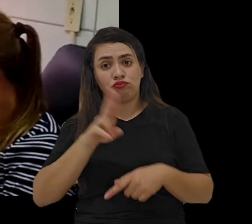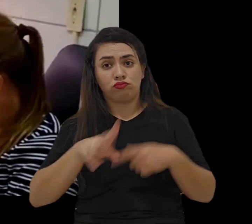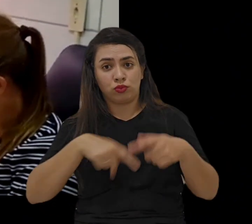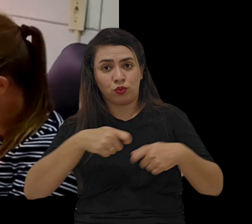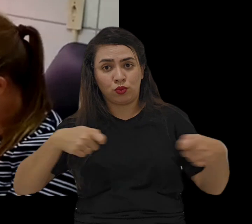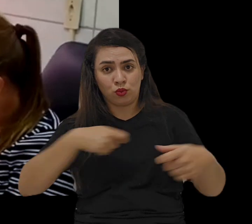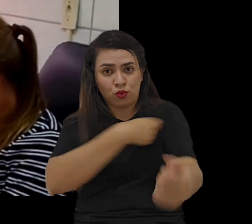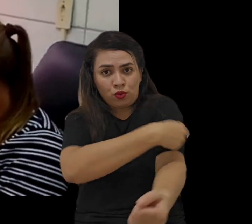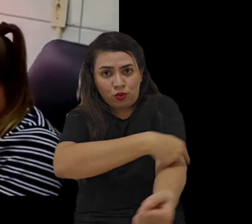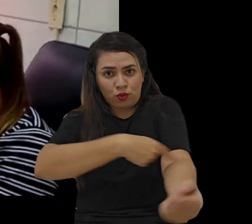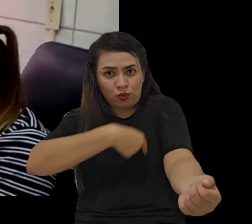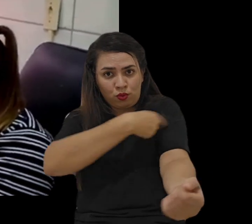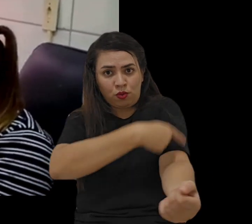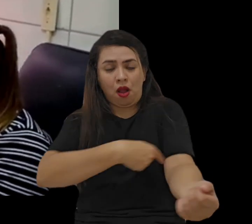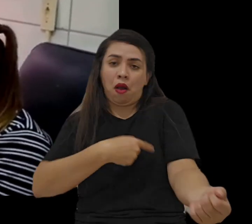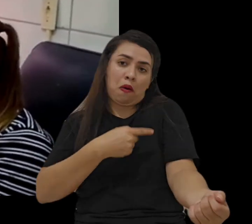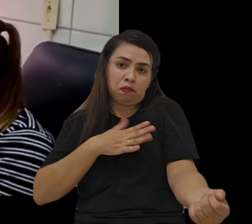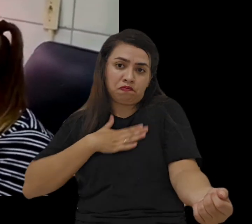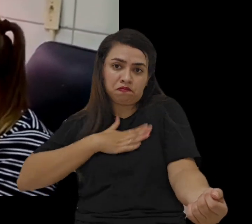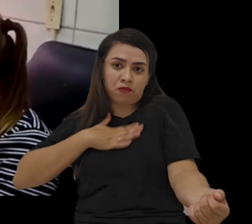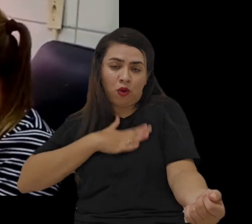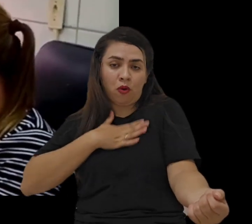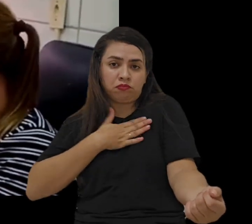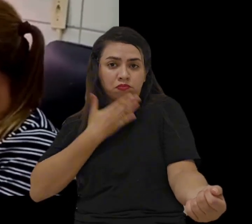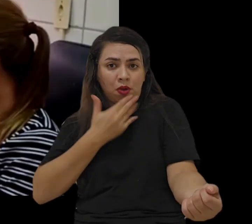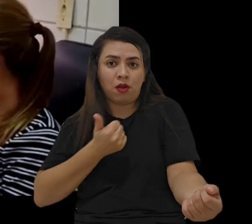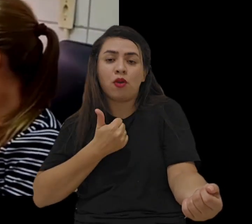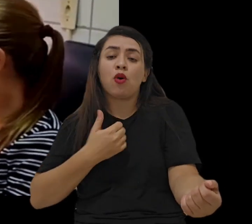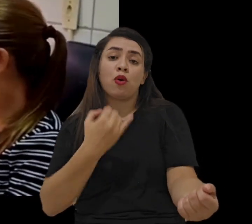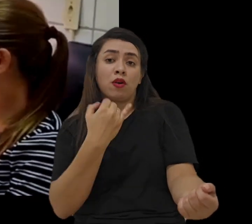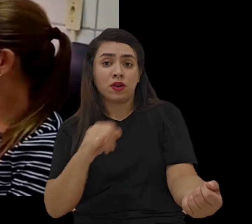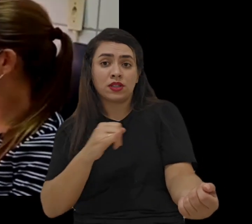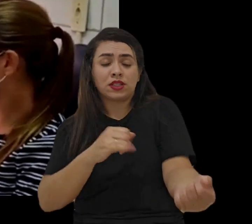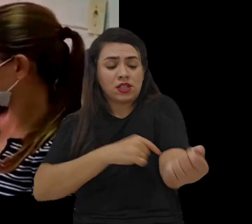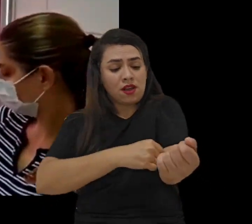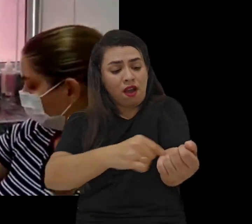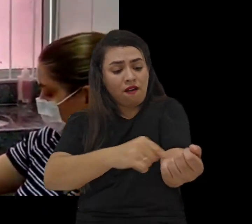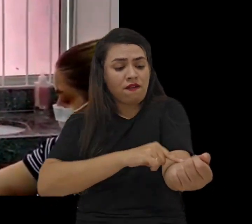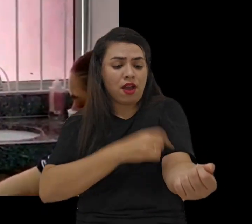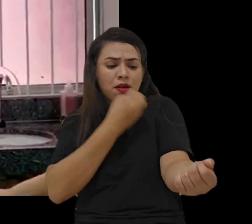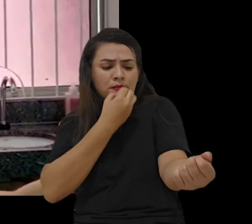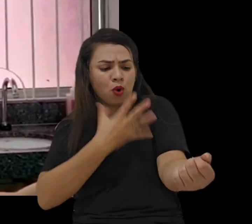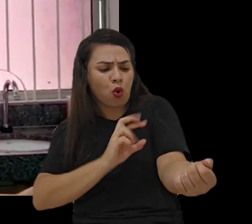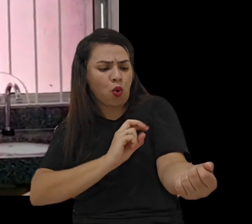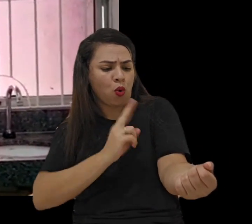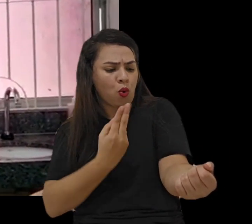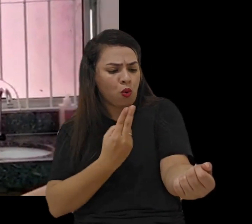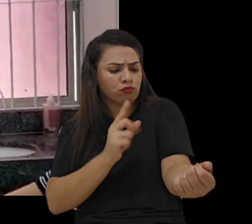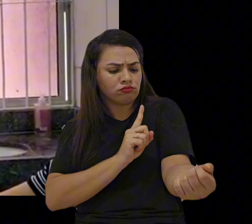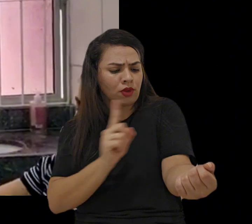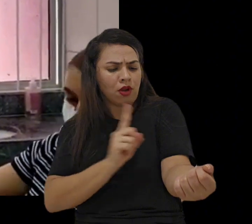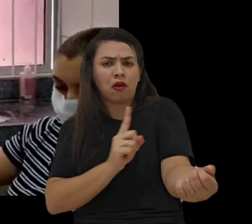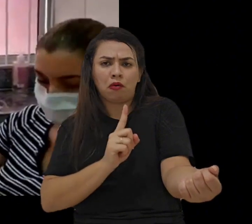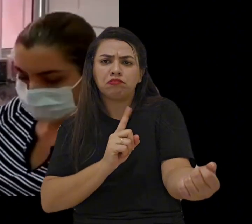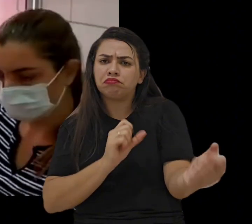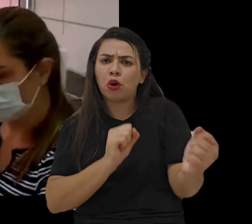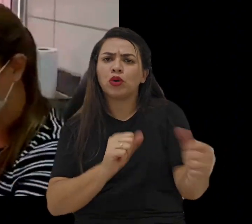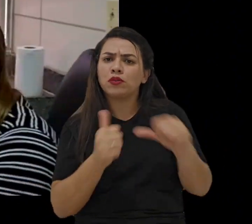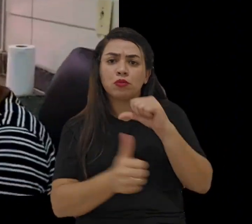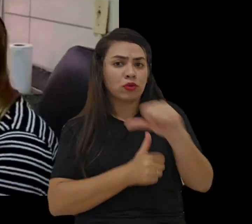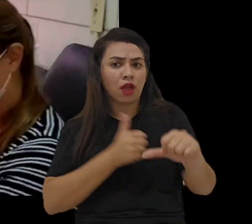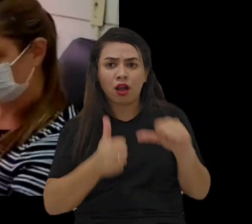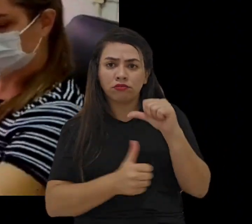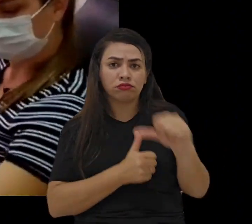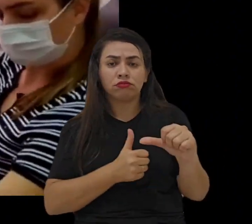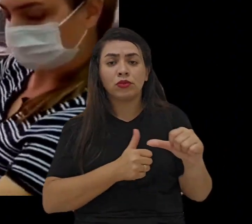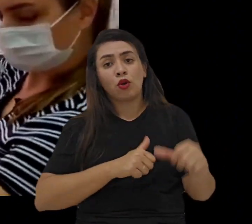o garrote ficou bem melhor, e tira, se você não achou a veia adequada. Então a gente, por exemplo, pode ir para o